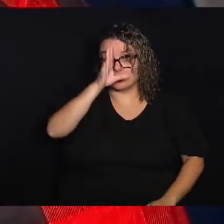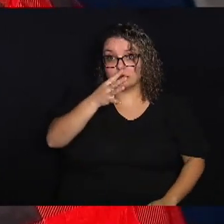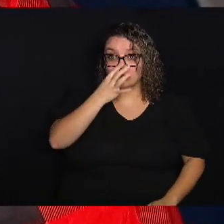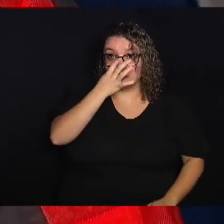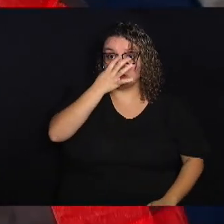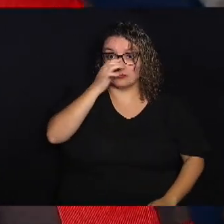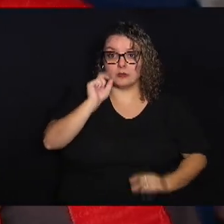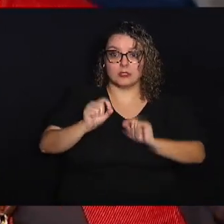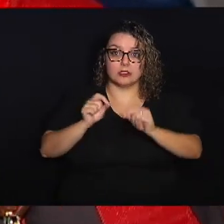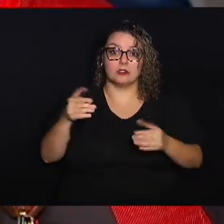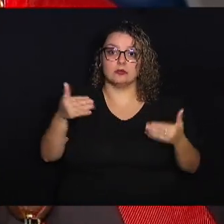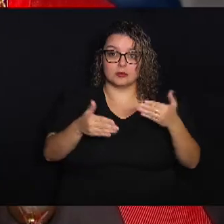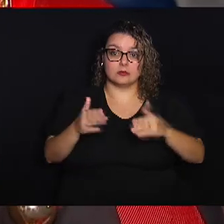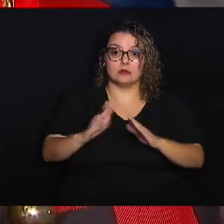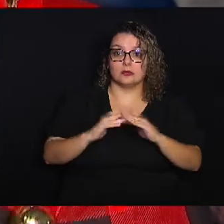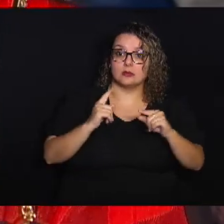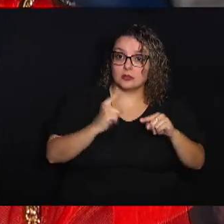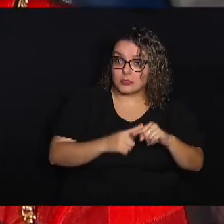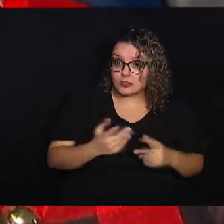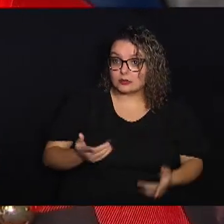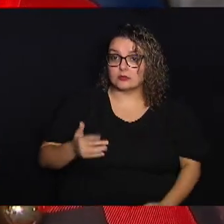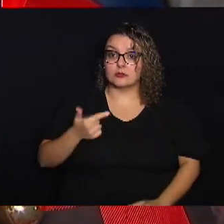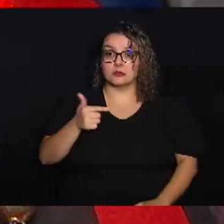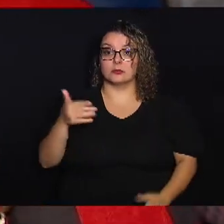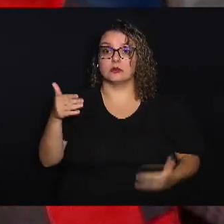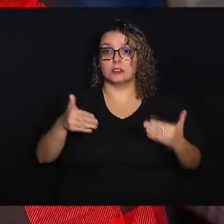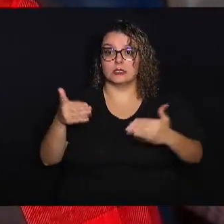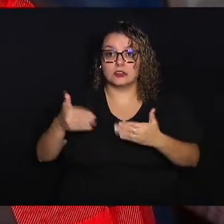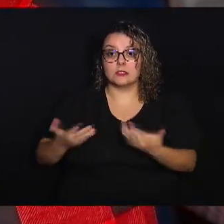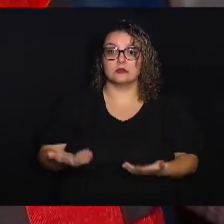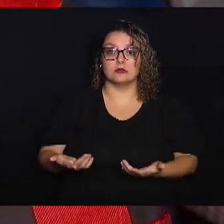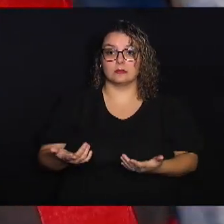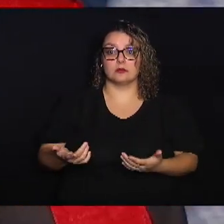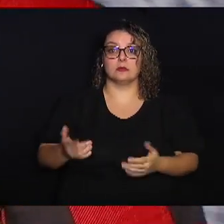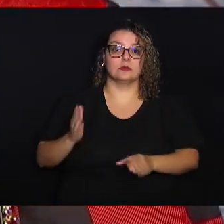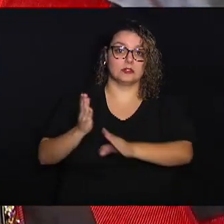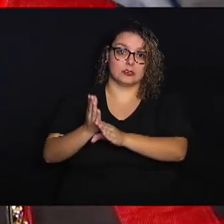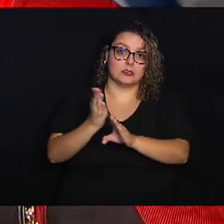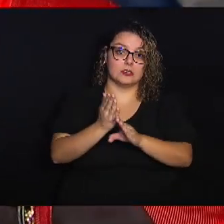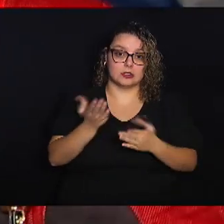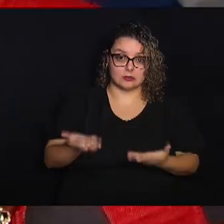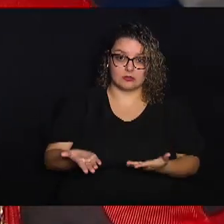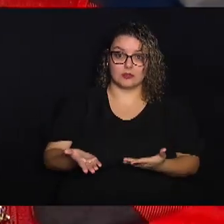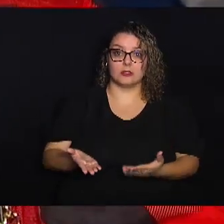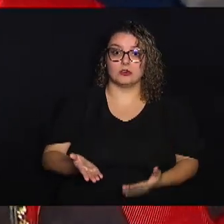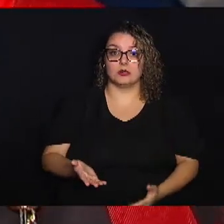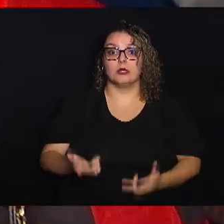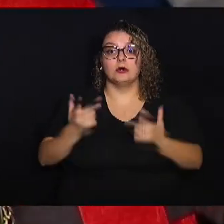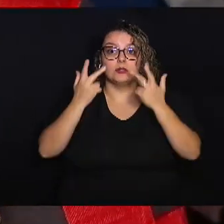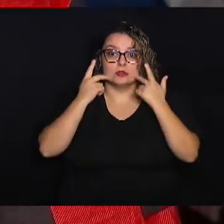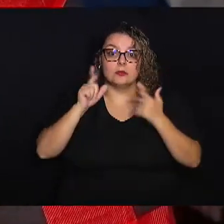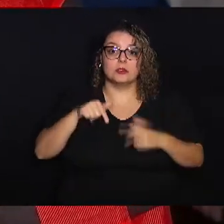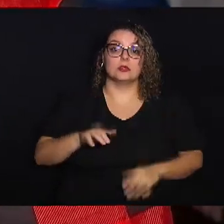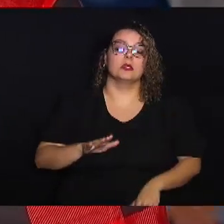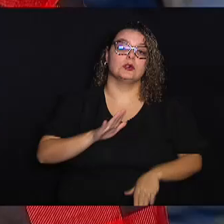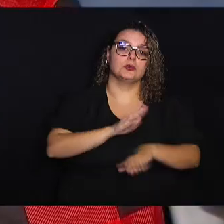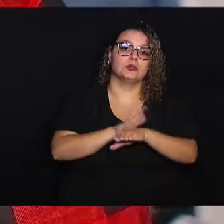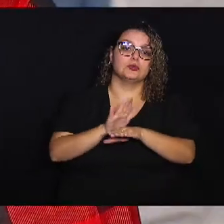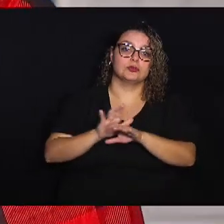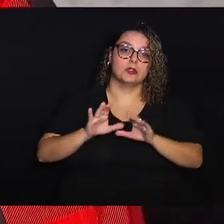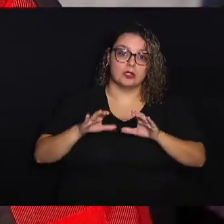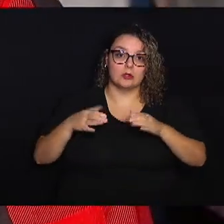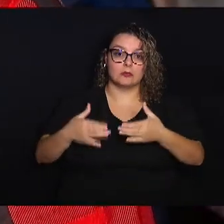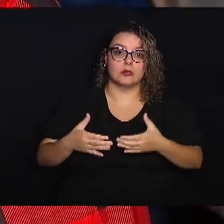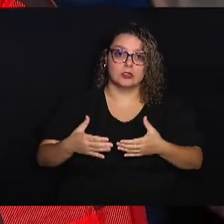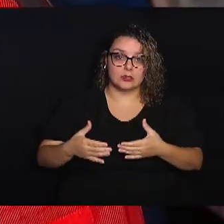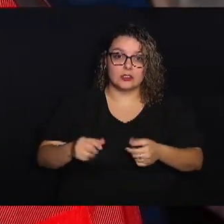não frequenta muito a igreja, quem não vai muito nesses encontros, que geralmente é onde ajuda a comunidade, e